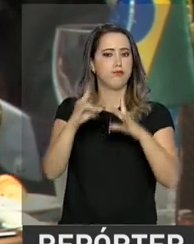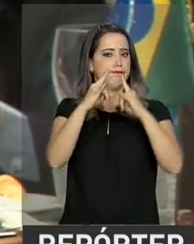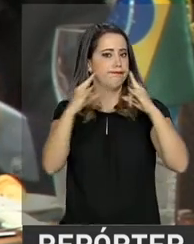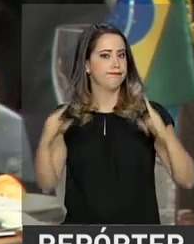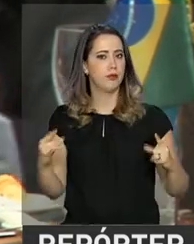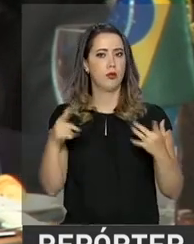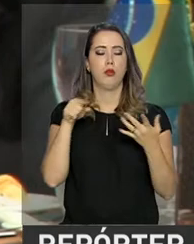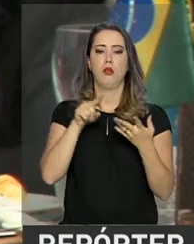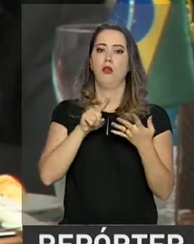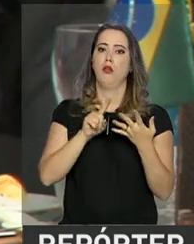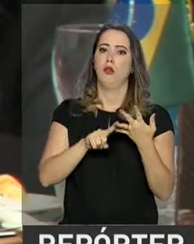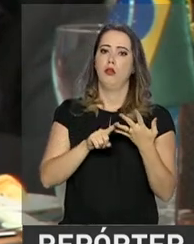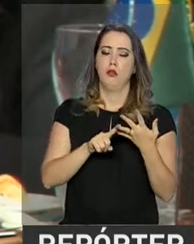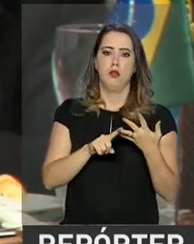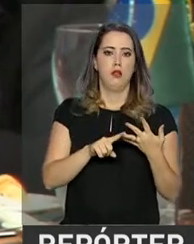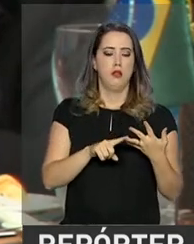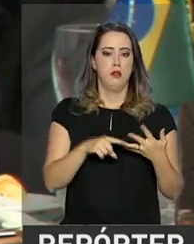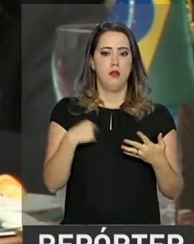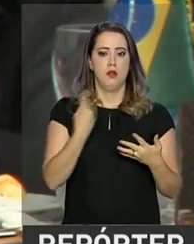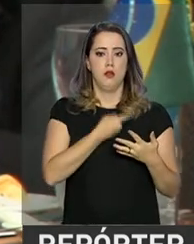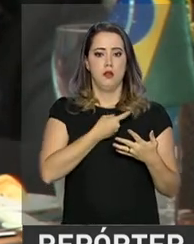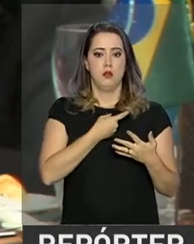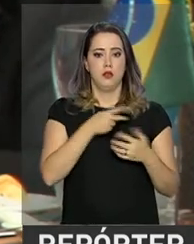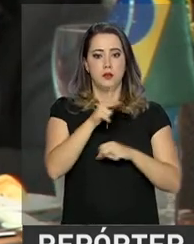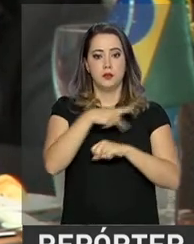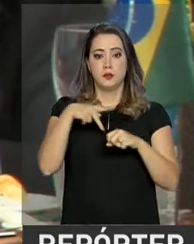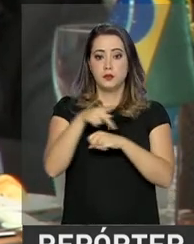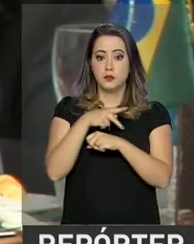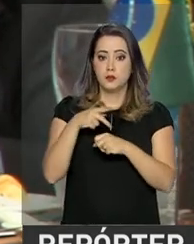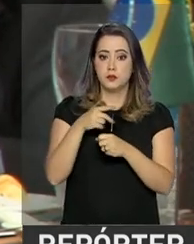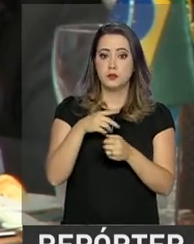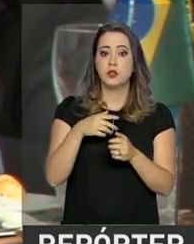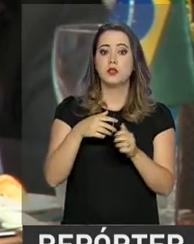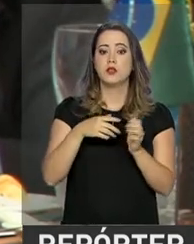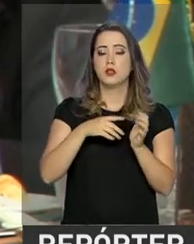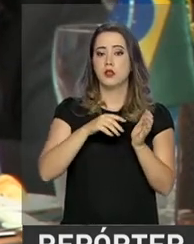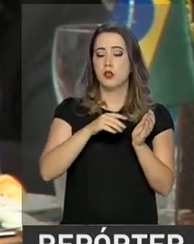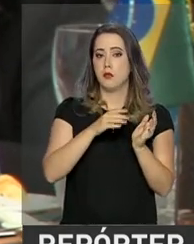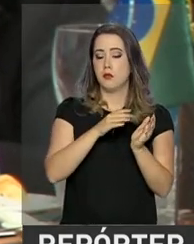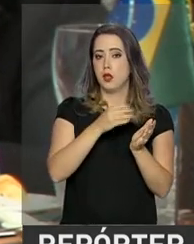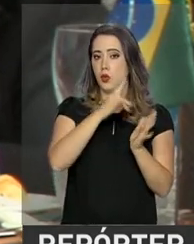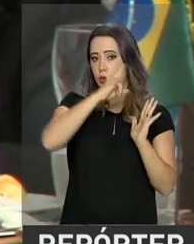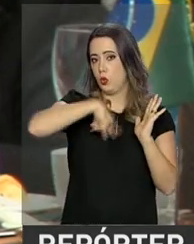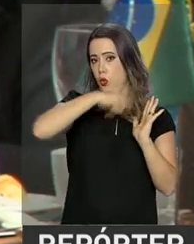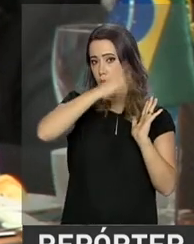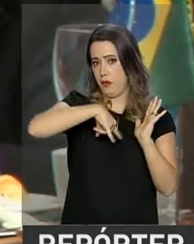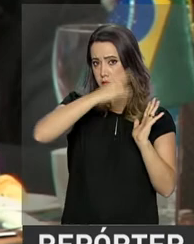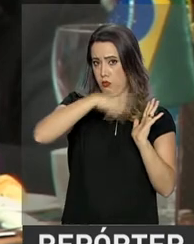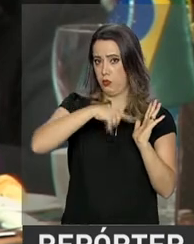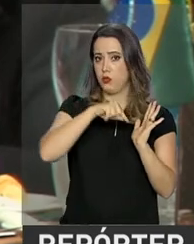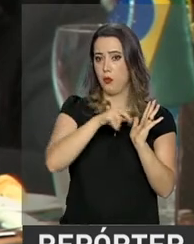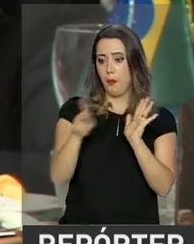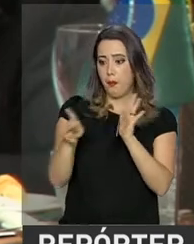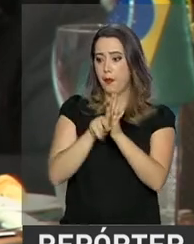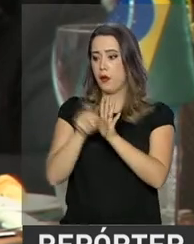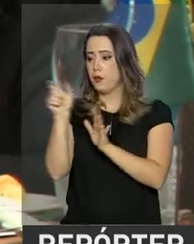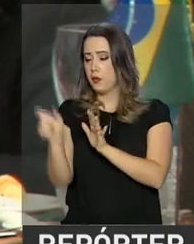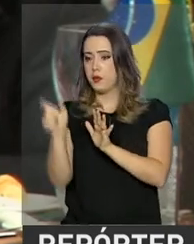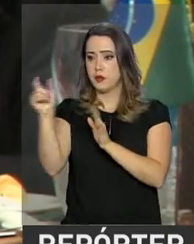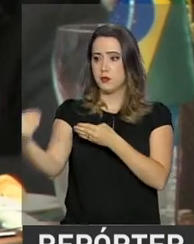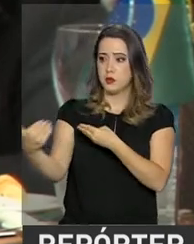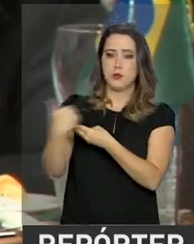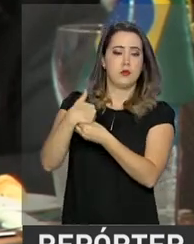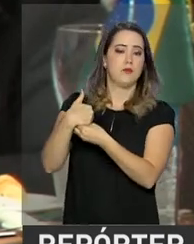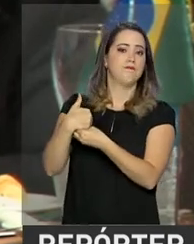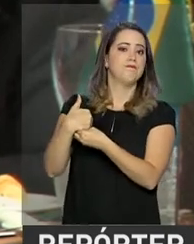nós chegamos a instituir no nosso país uma carteira de identidade transitórias para aqueles refugiados porque com a